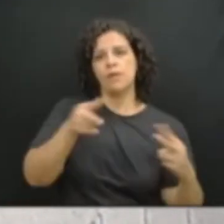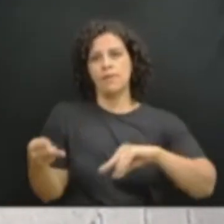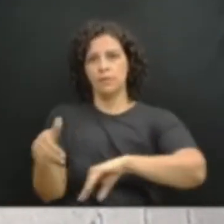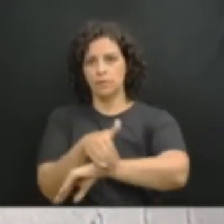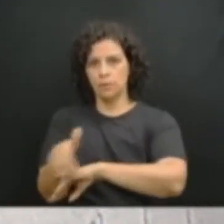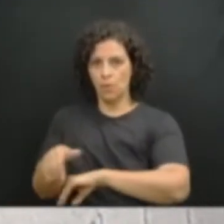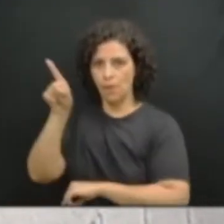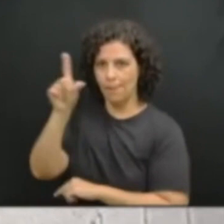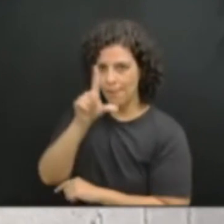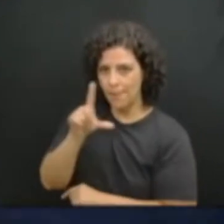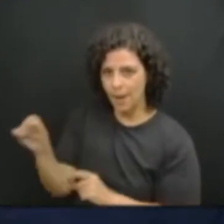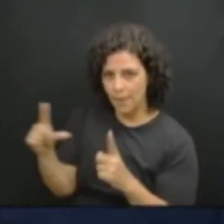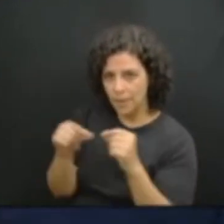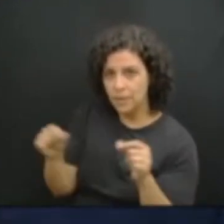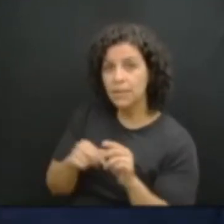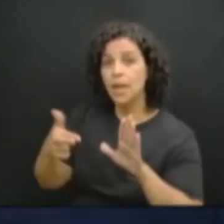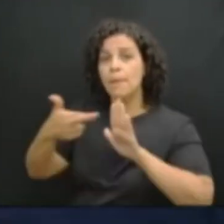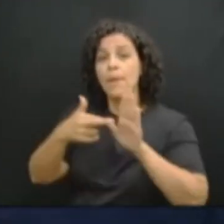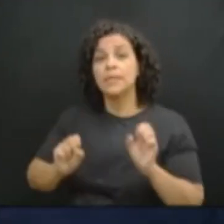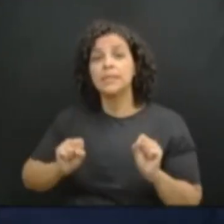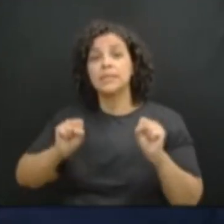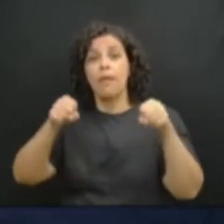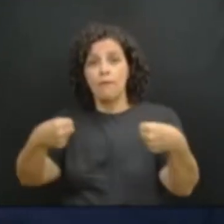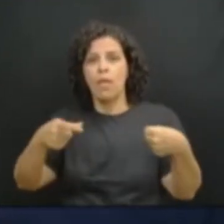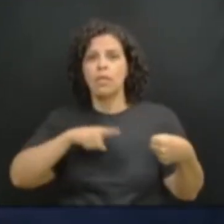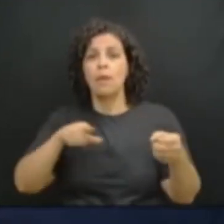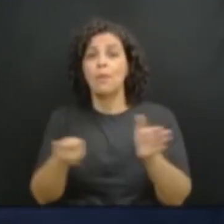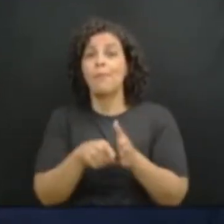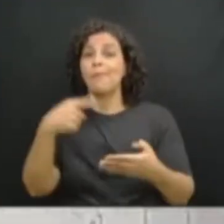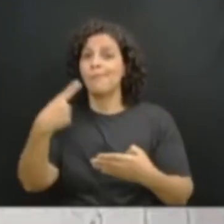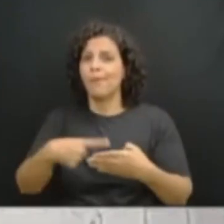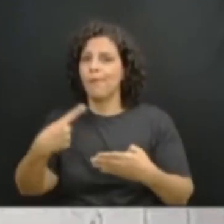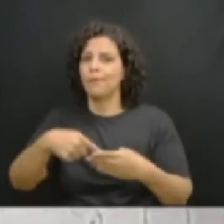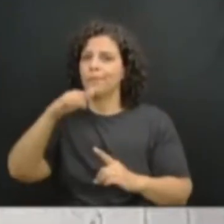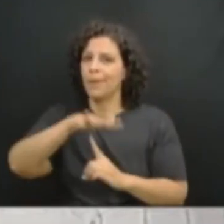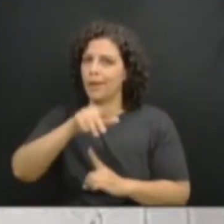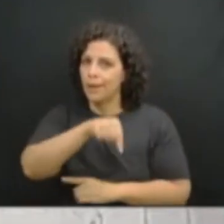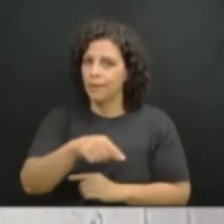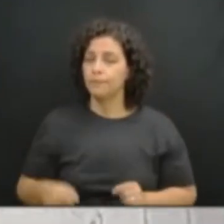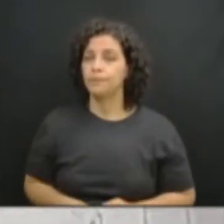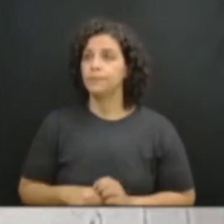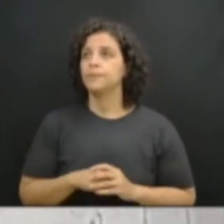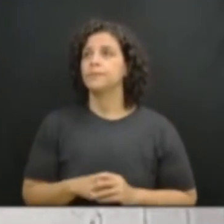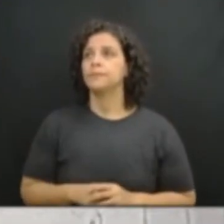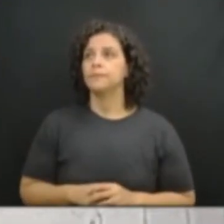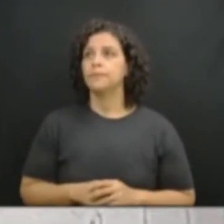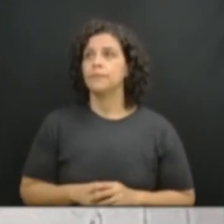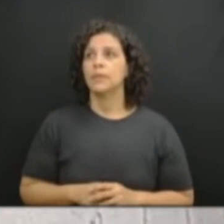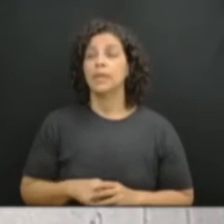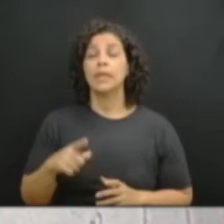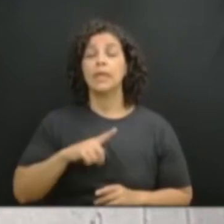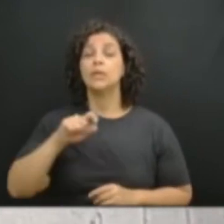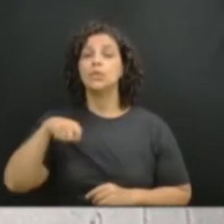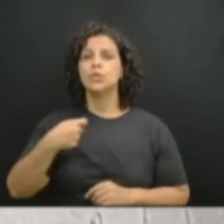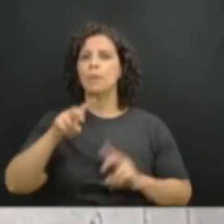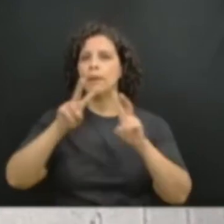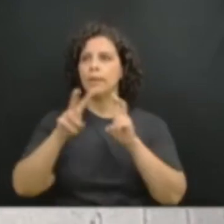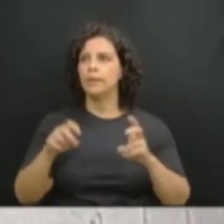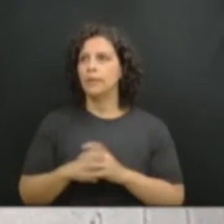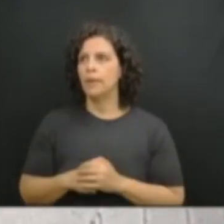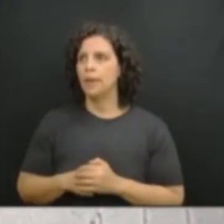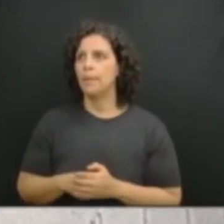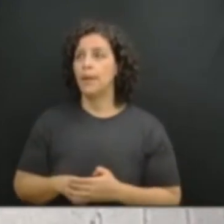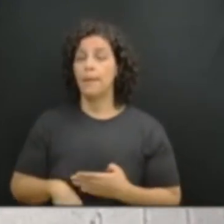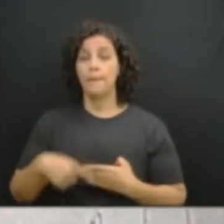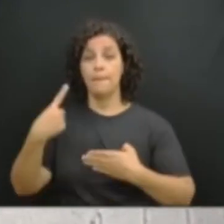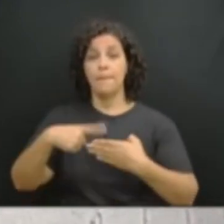rodovias, deviam ter cláusulas de defesa do Paraná. Uma delas, de respeito às